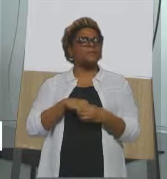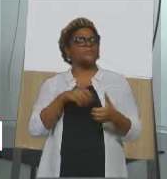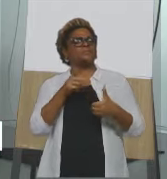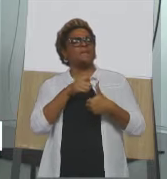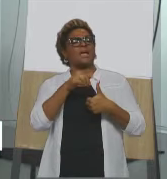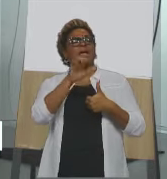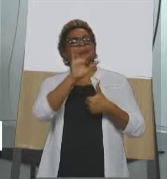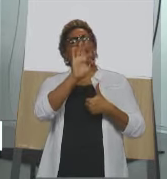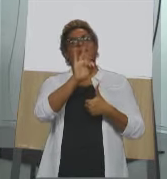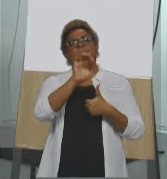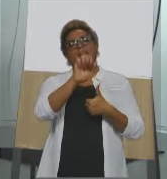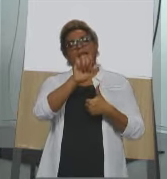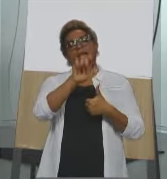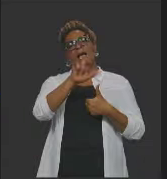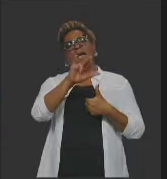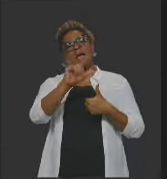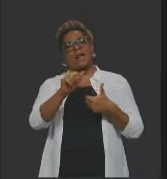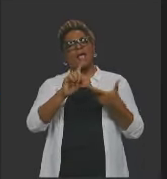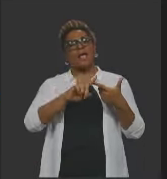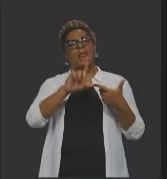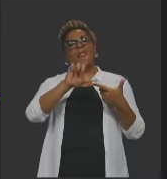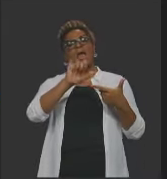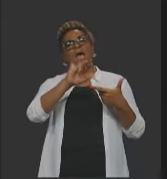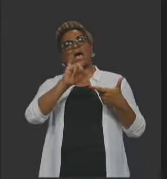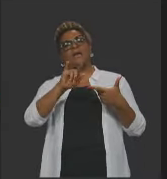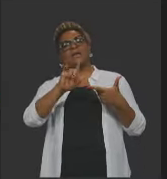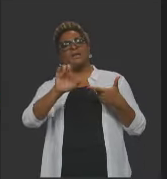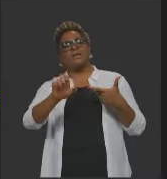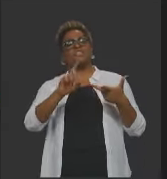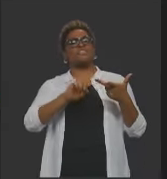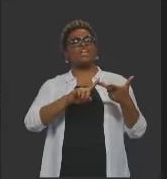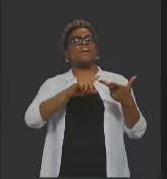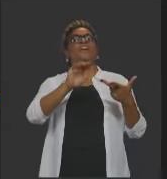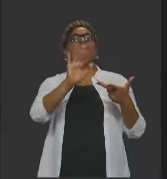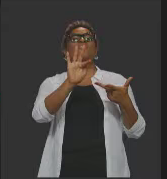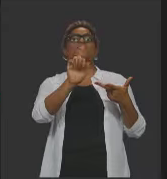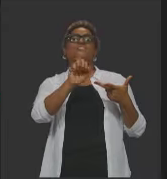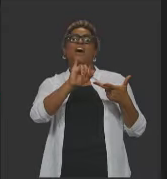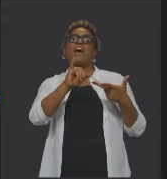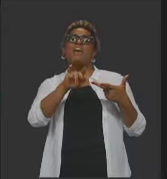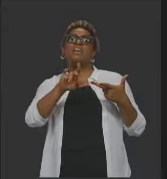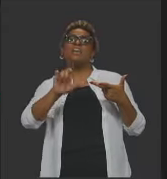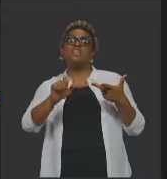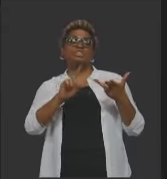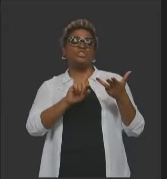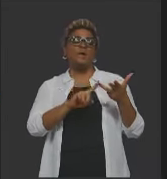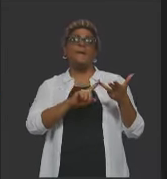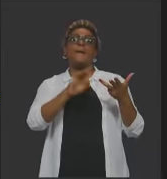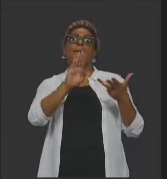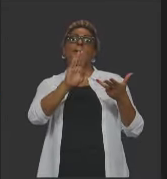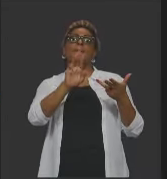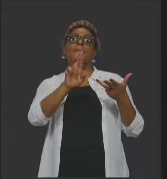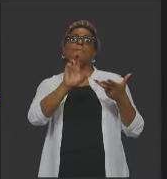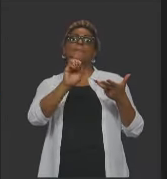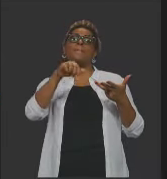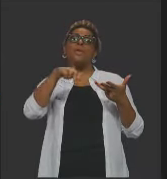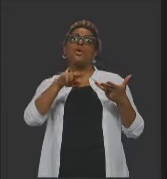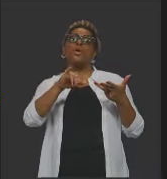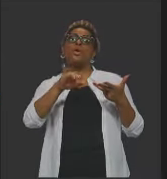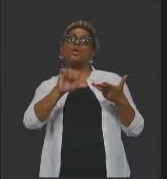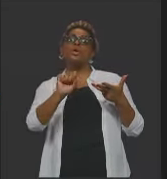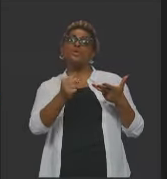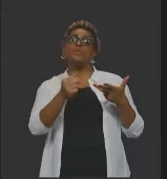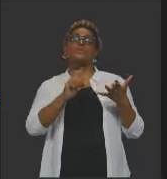faringe, a laringe, os brônquios, os bronquíolos, que vai passar o ar. Mas essa troca gasosa vai acontecer